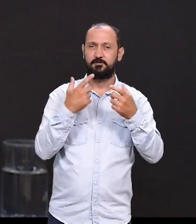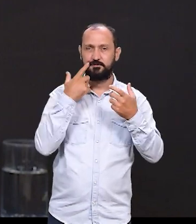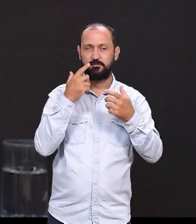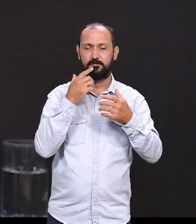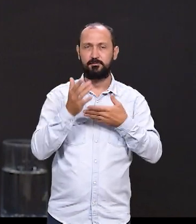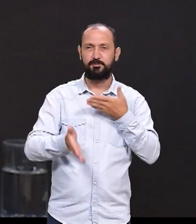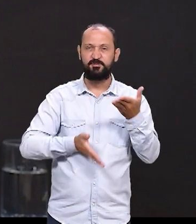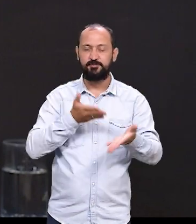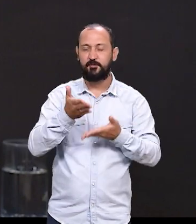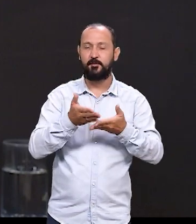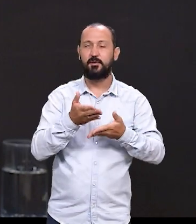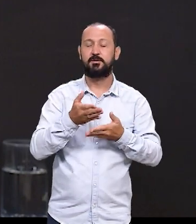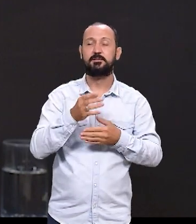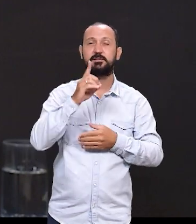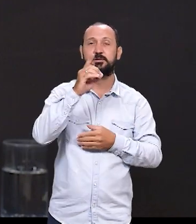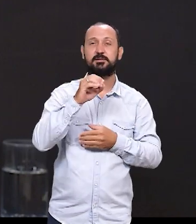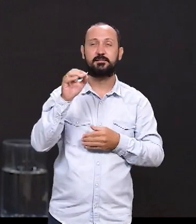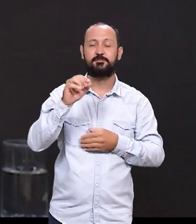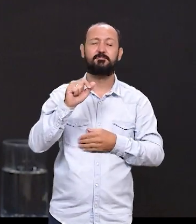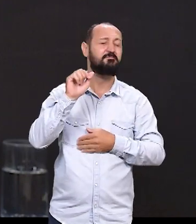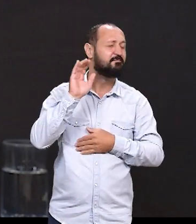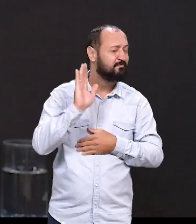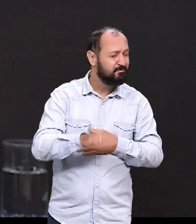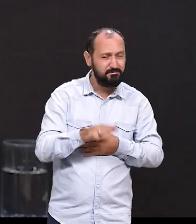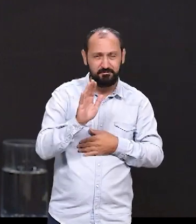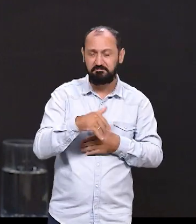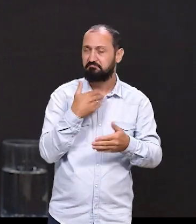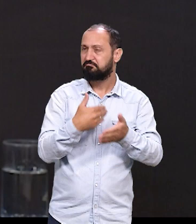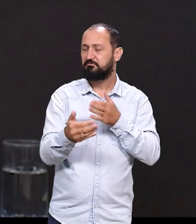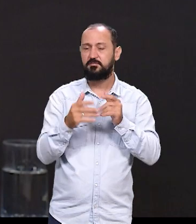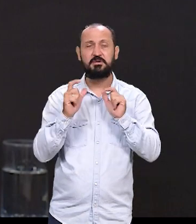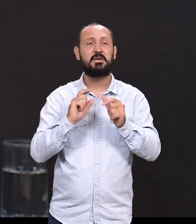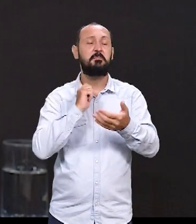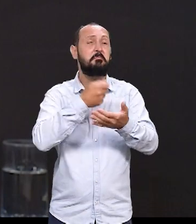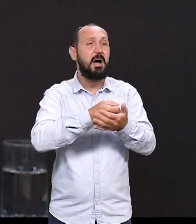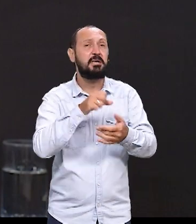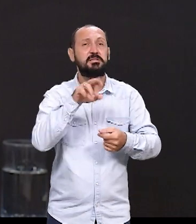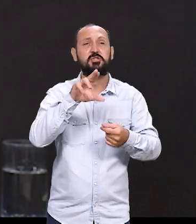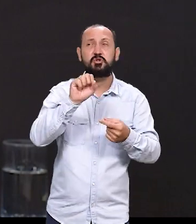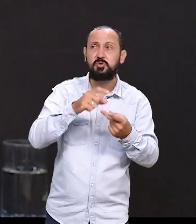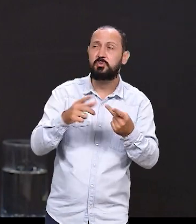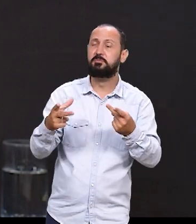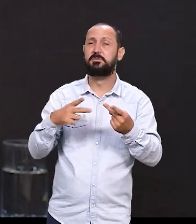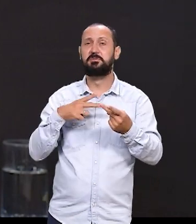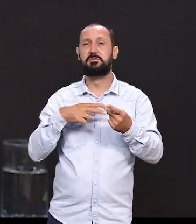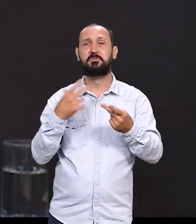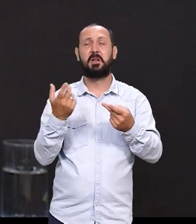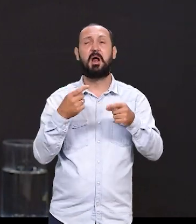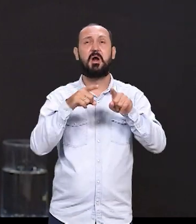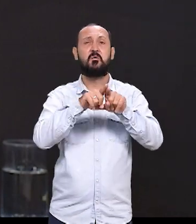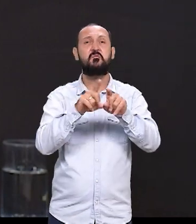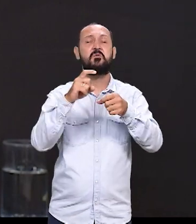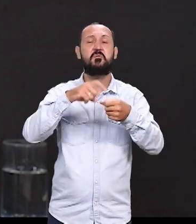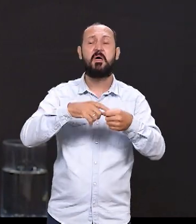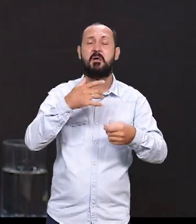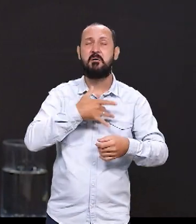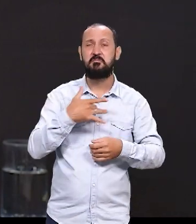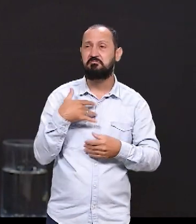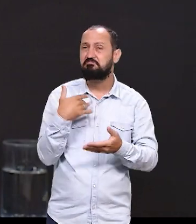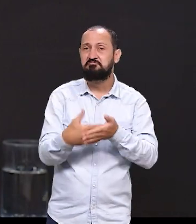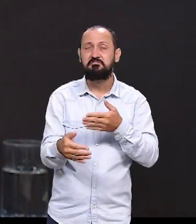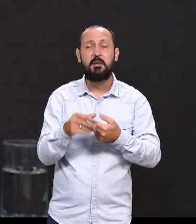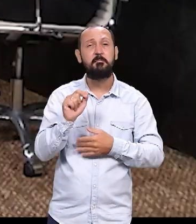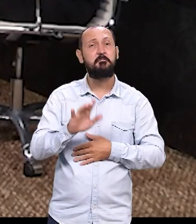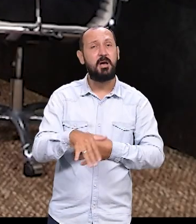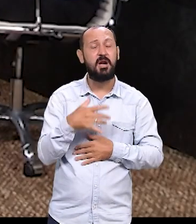portanto nessa fase o o tratamento chega a ser 100 vezes mais barato independente da fonte pagadora seja o SUS seja particular